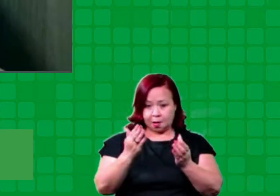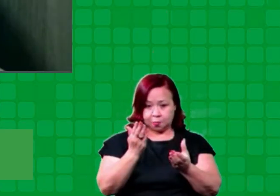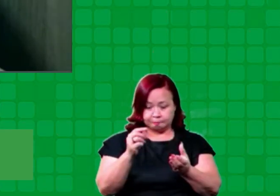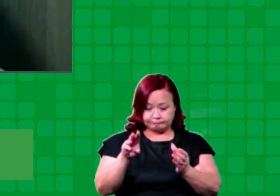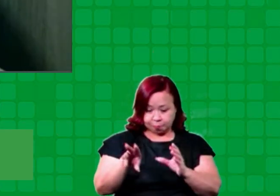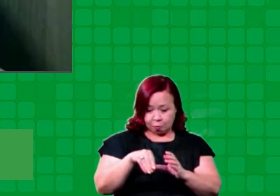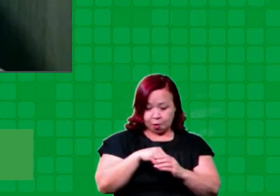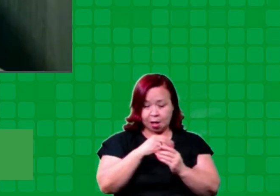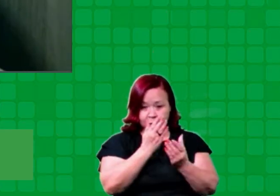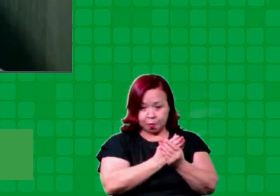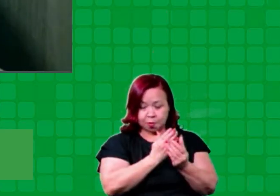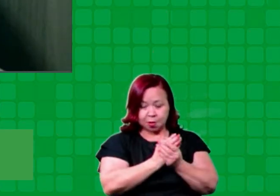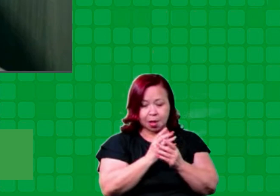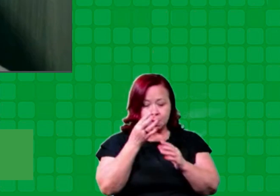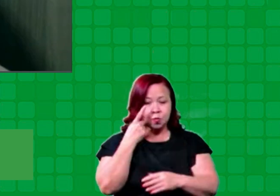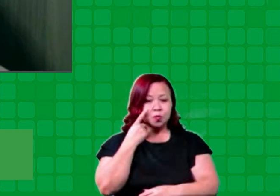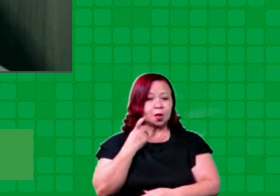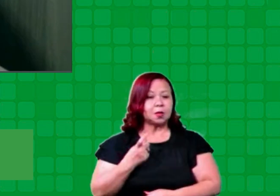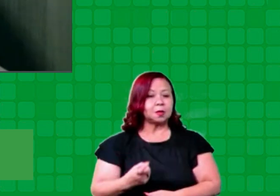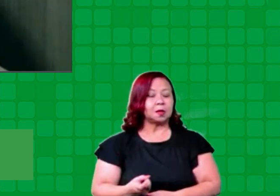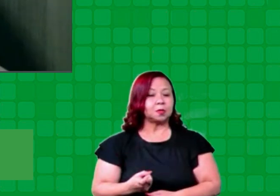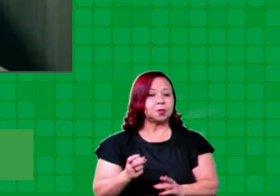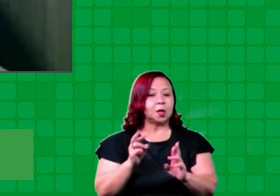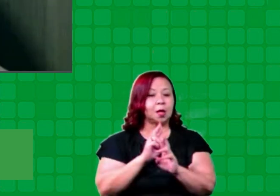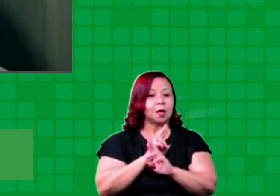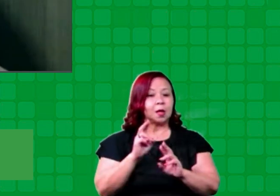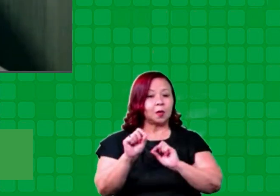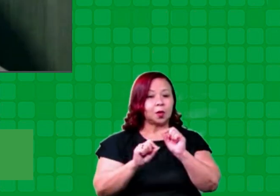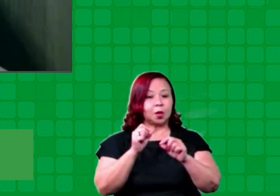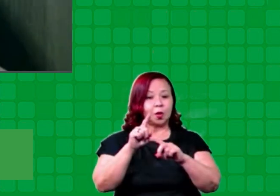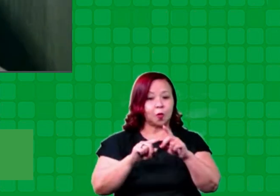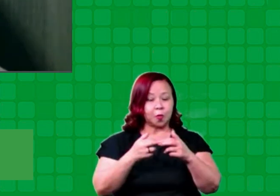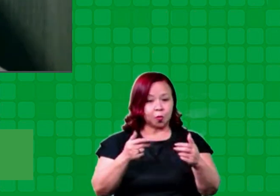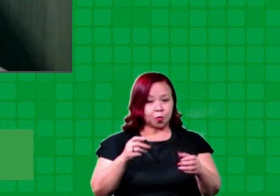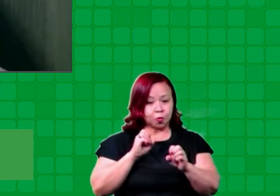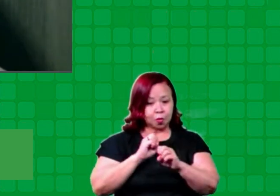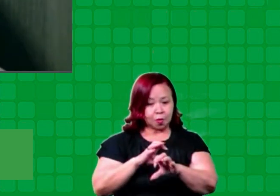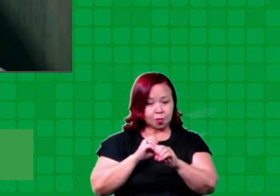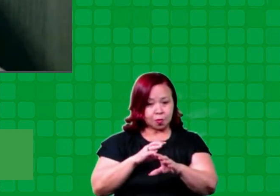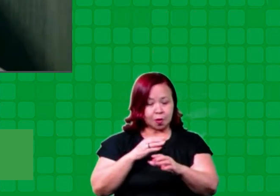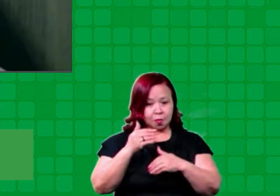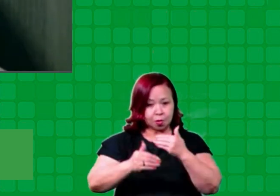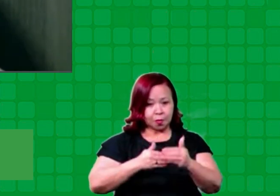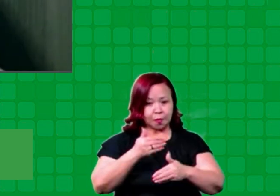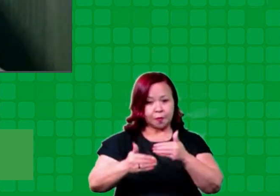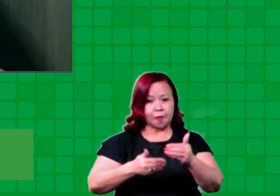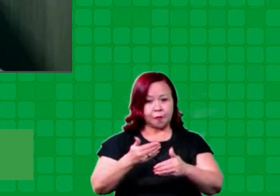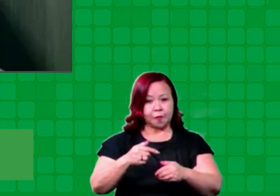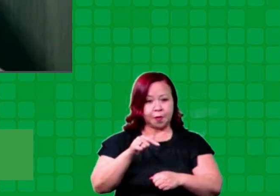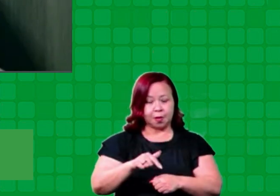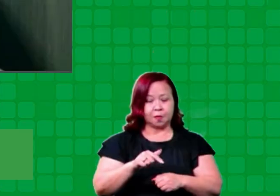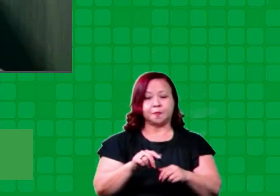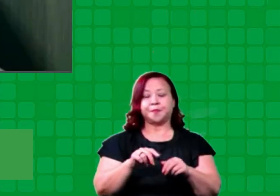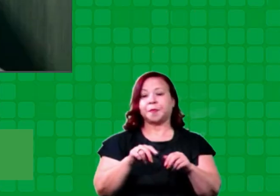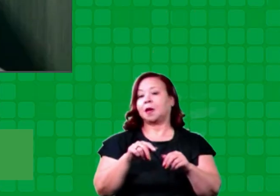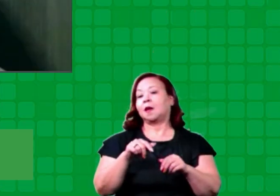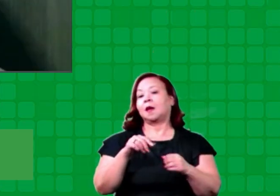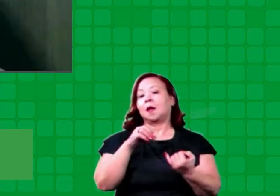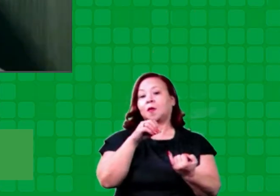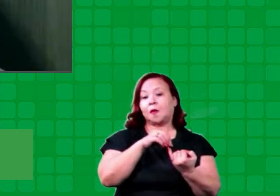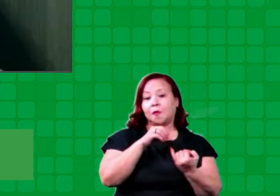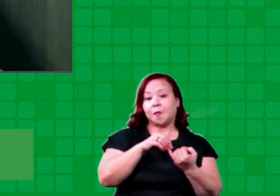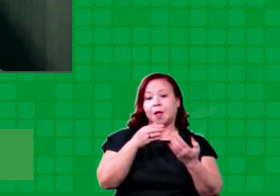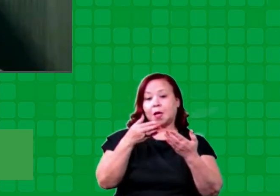muito interessante, que é em relação que o produto educacional desenvolvido no PROF-EPT sobre repositórios contribuiu para